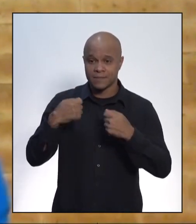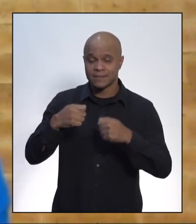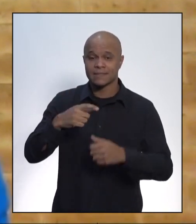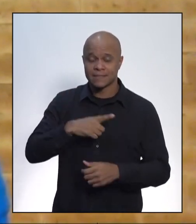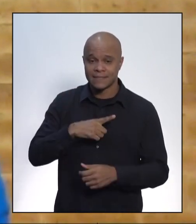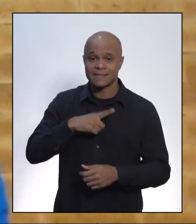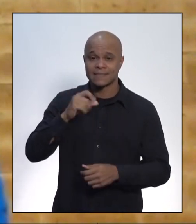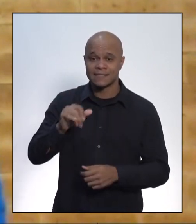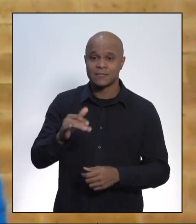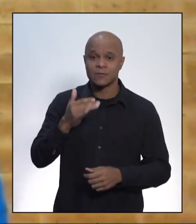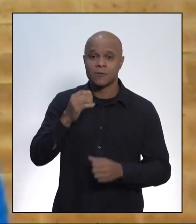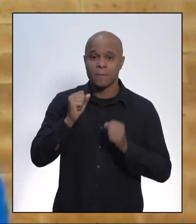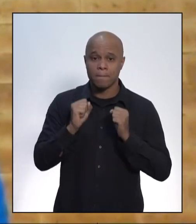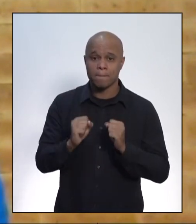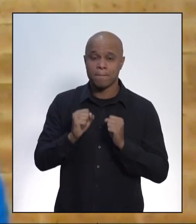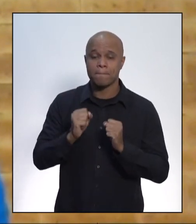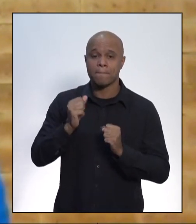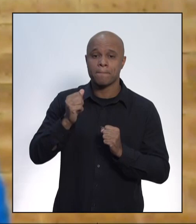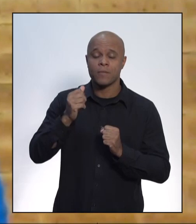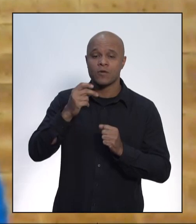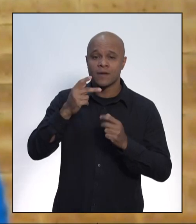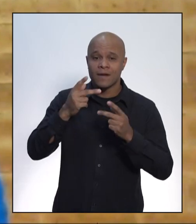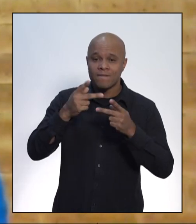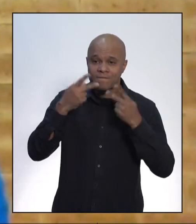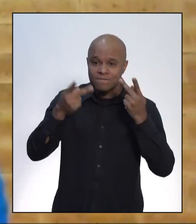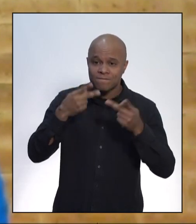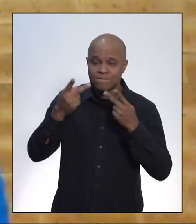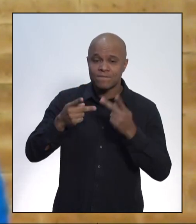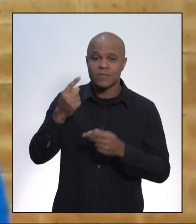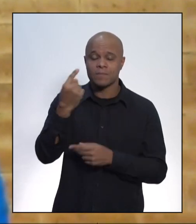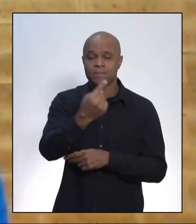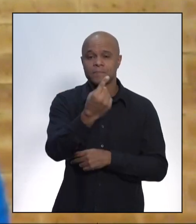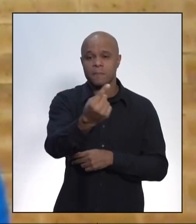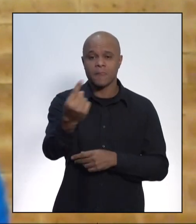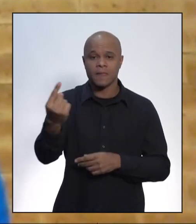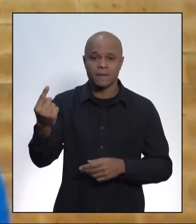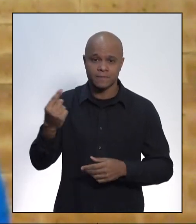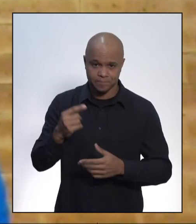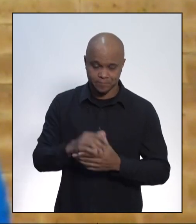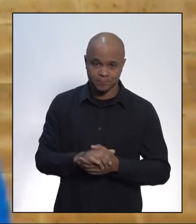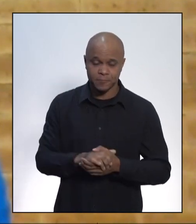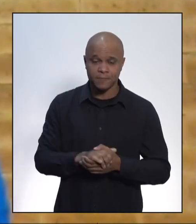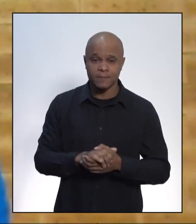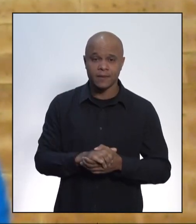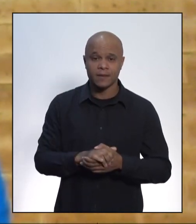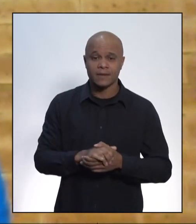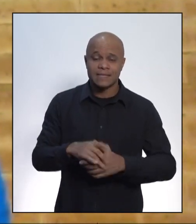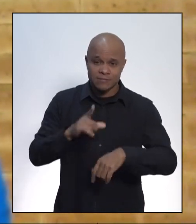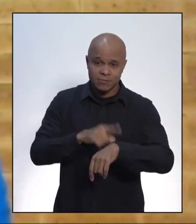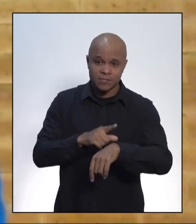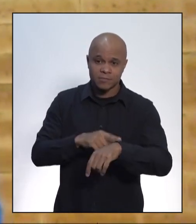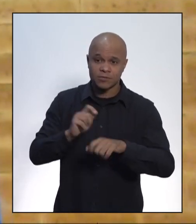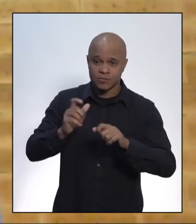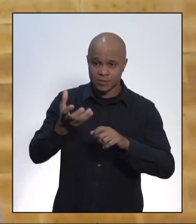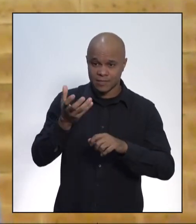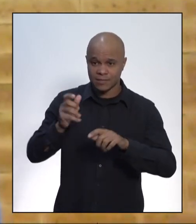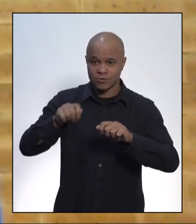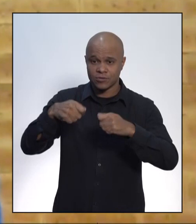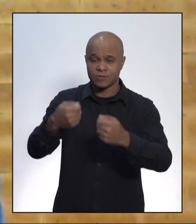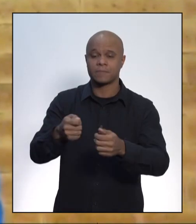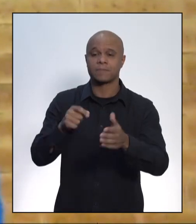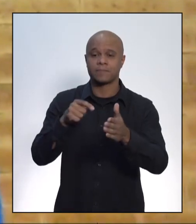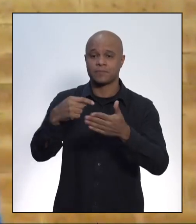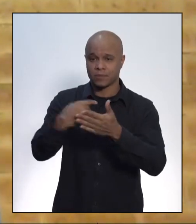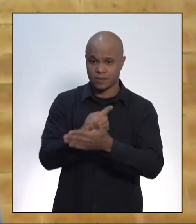Bom, se eu puder, eu sei que o tempo está acabando aqui, eu quero também trazer. Abrir um tempinho para as perguntas de